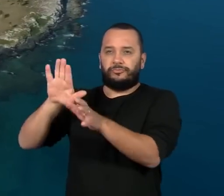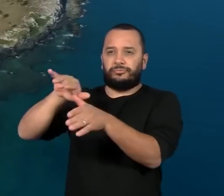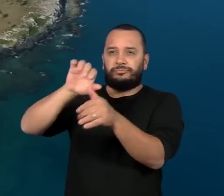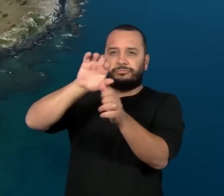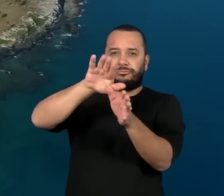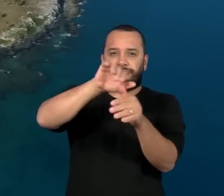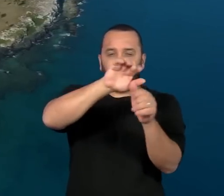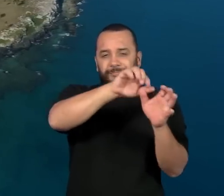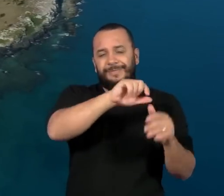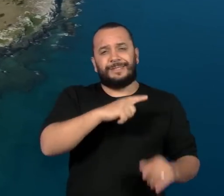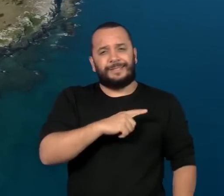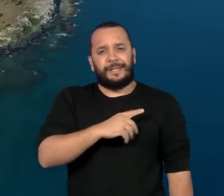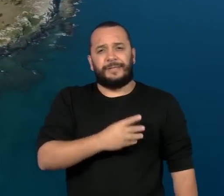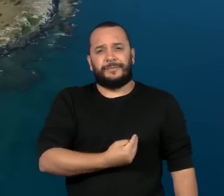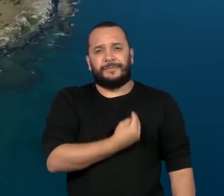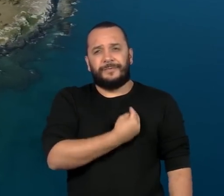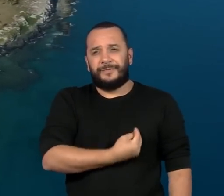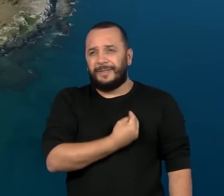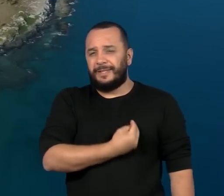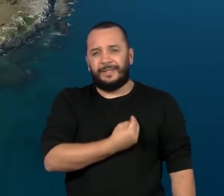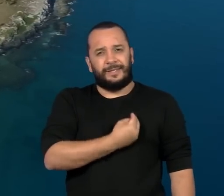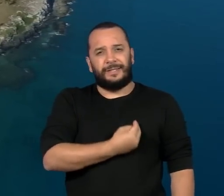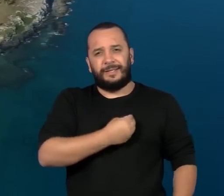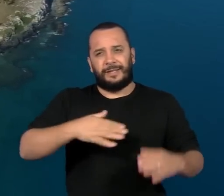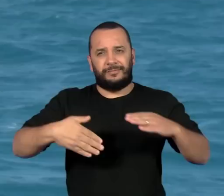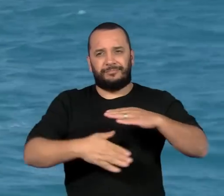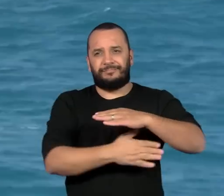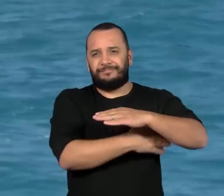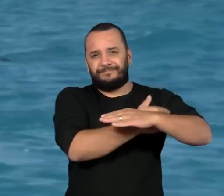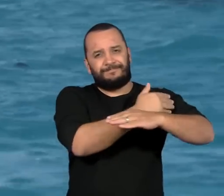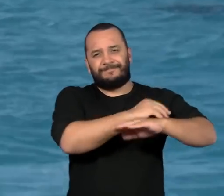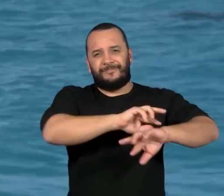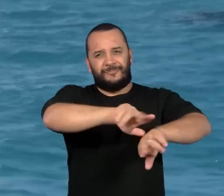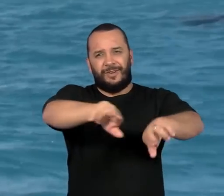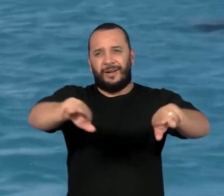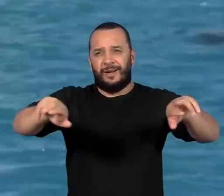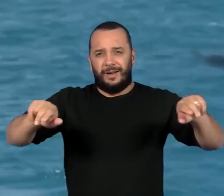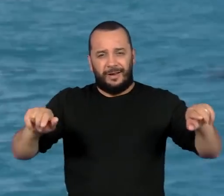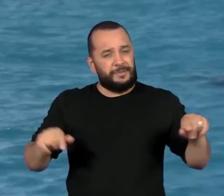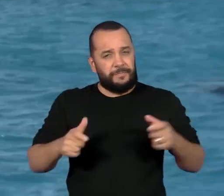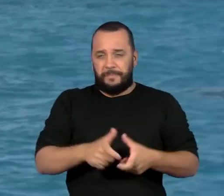maior biodiversidade marinha de todo o Atlântico Sul.